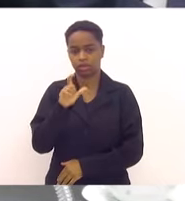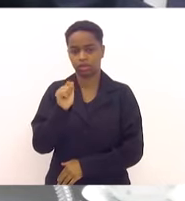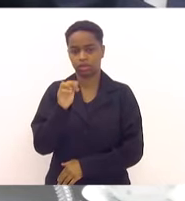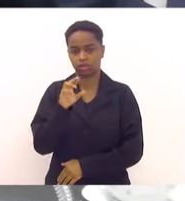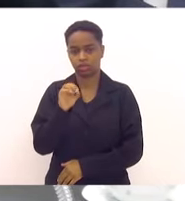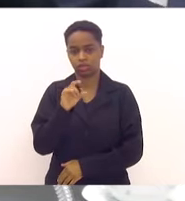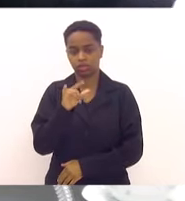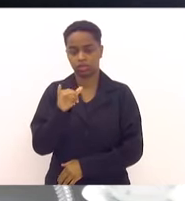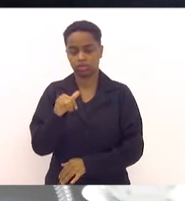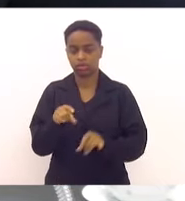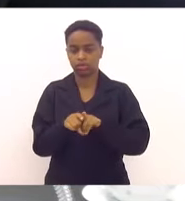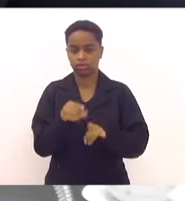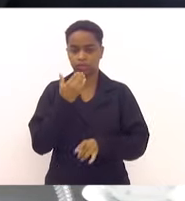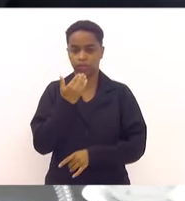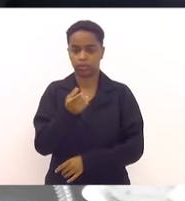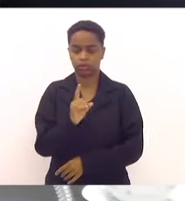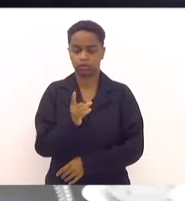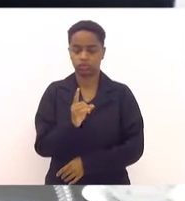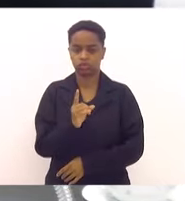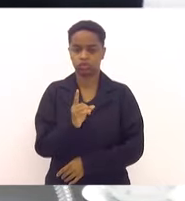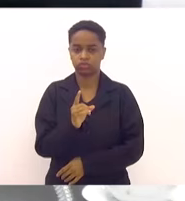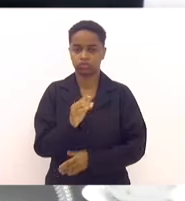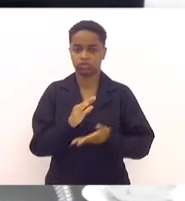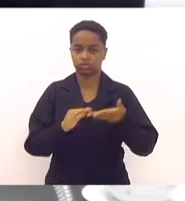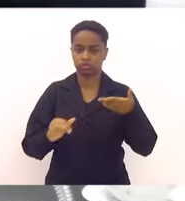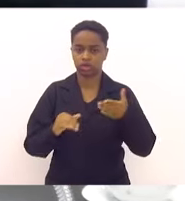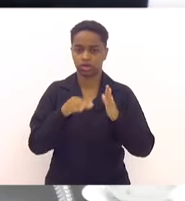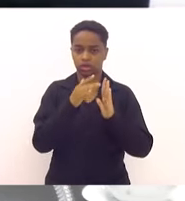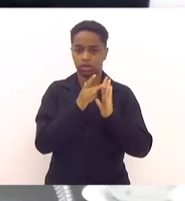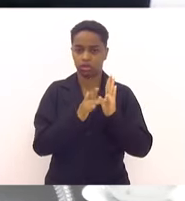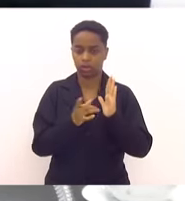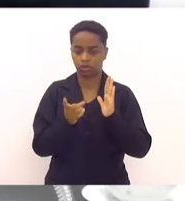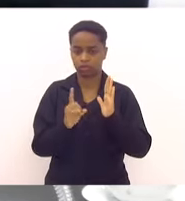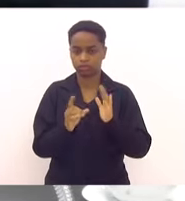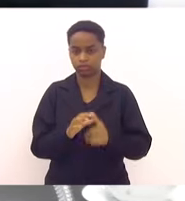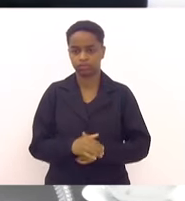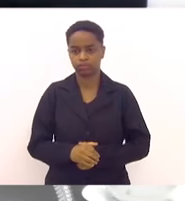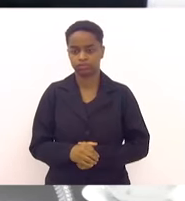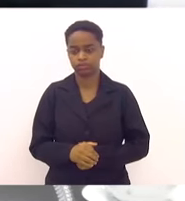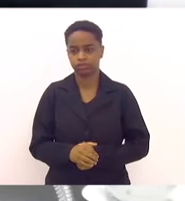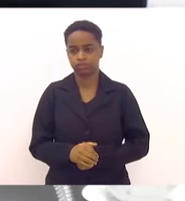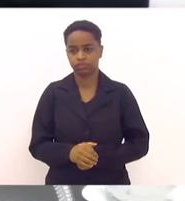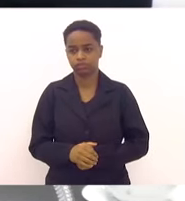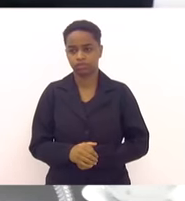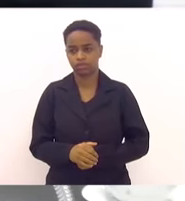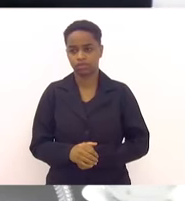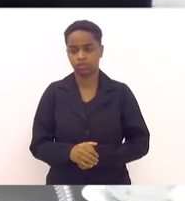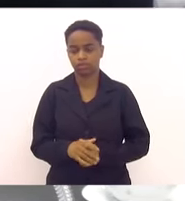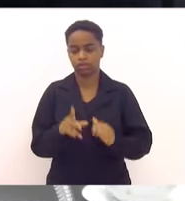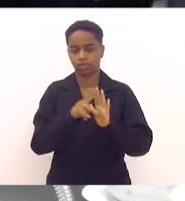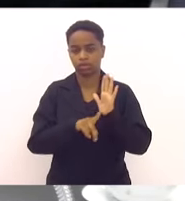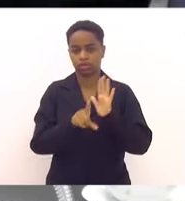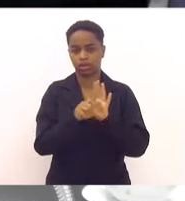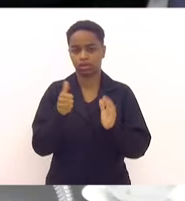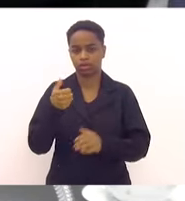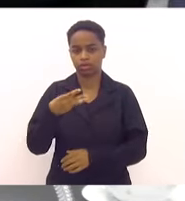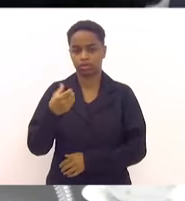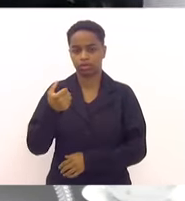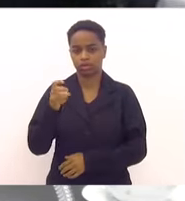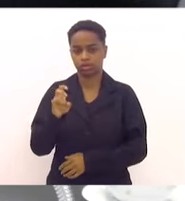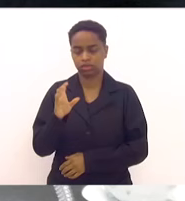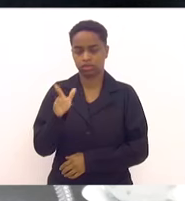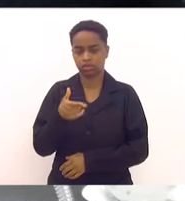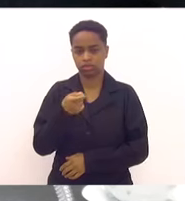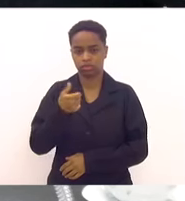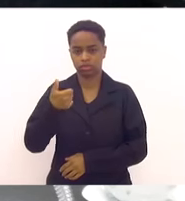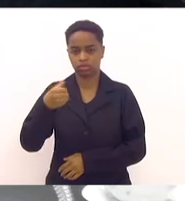não pediu para tirar os projetos da pauta, os relatórios da pauta. PL 1315-19, de autoria do deputado